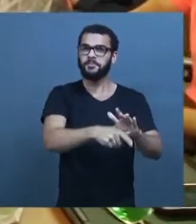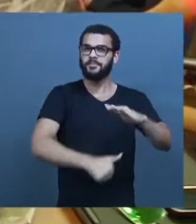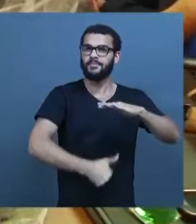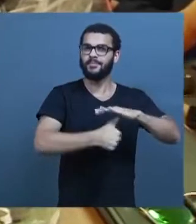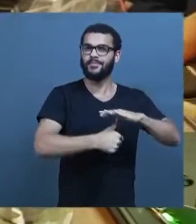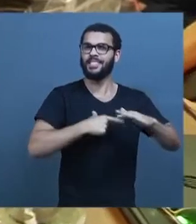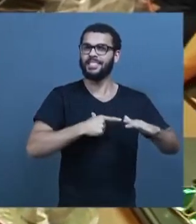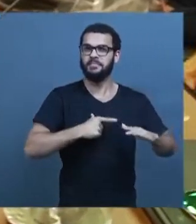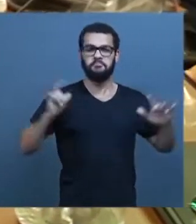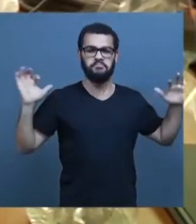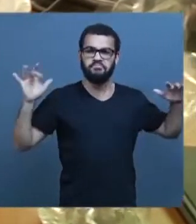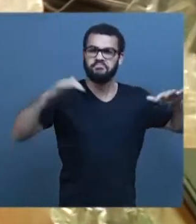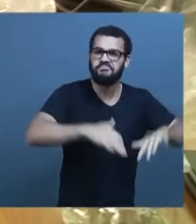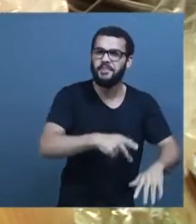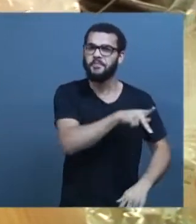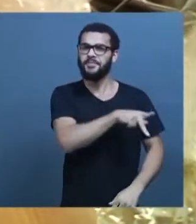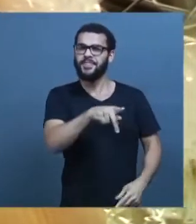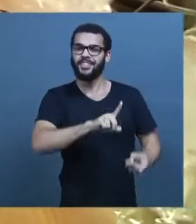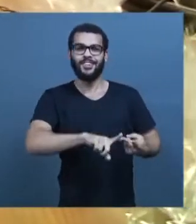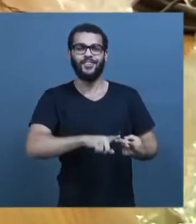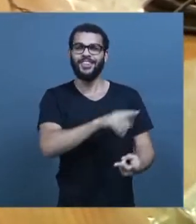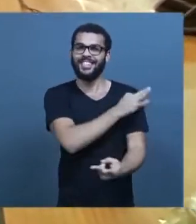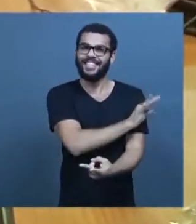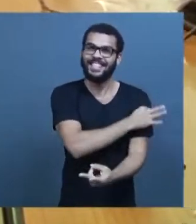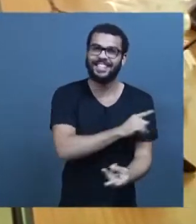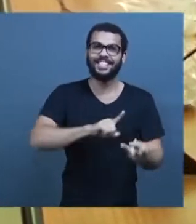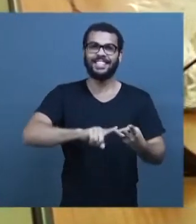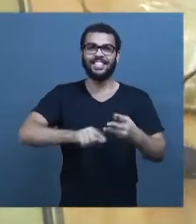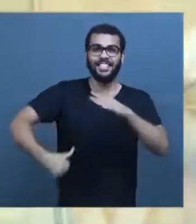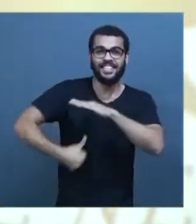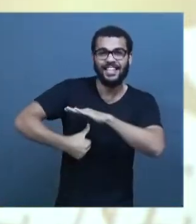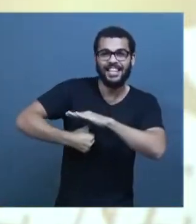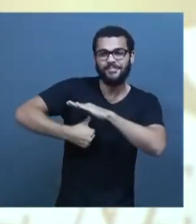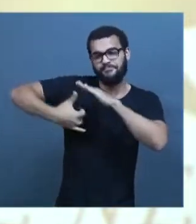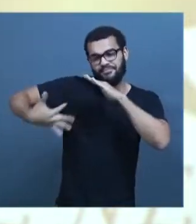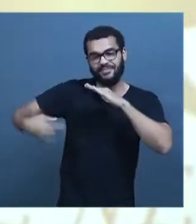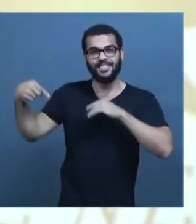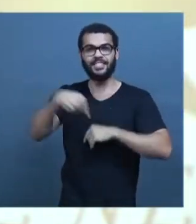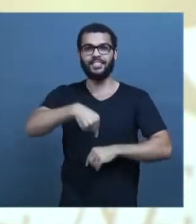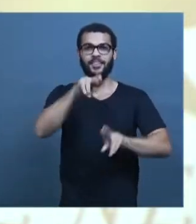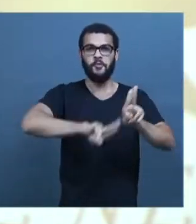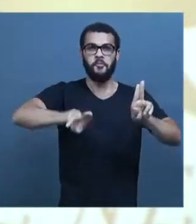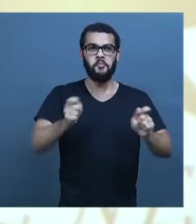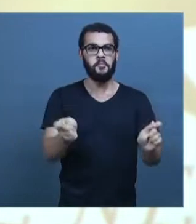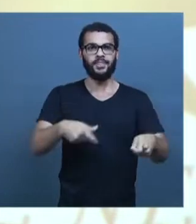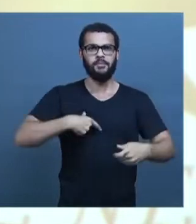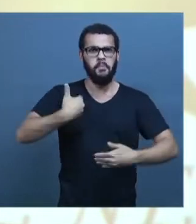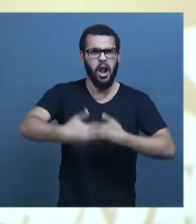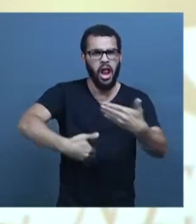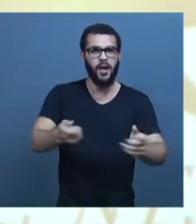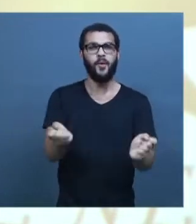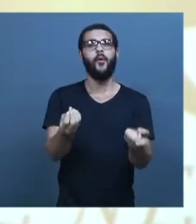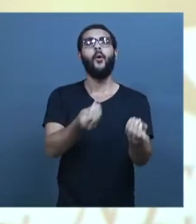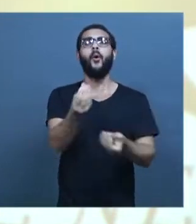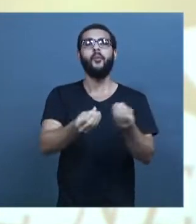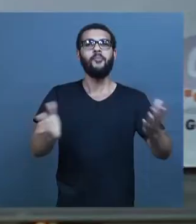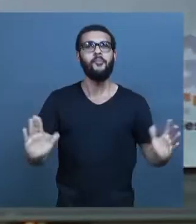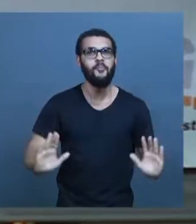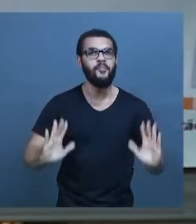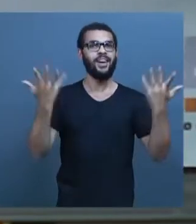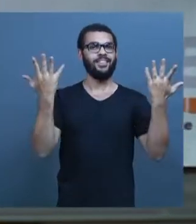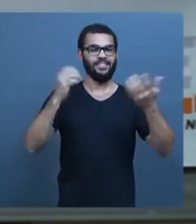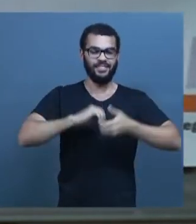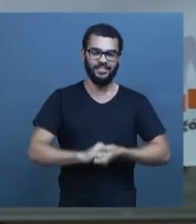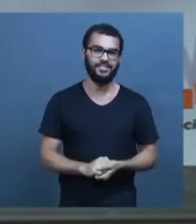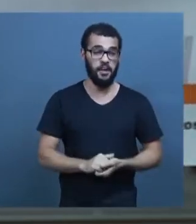reuniu professores, técnicos administrativos e pró-reitores da UFU para dar início às comemorações de aniversário. Na FAGEM